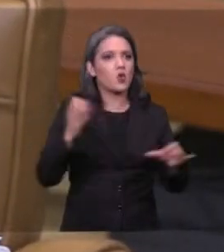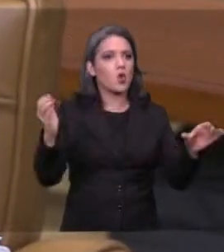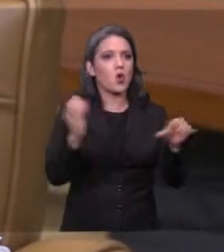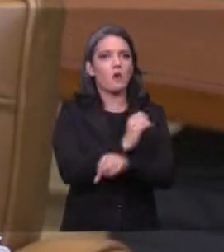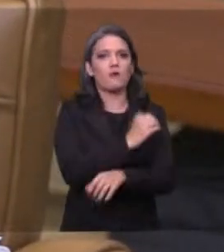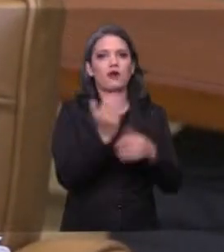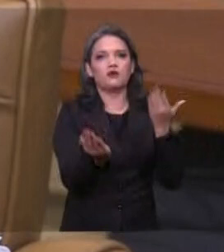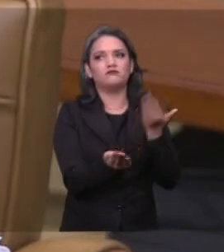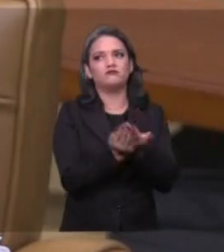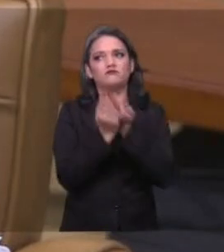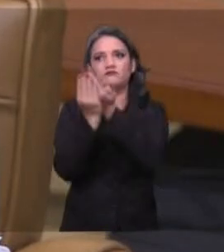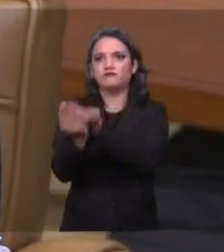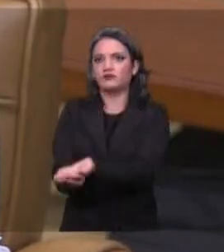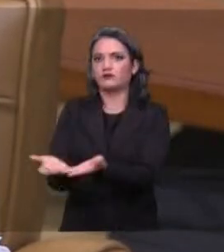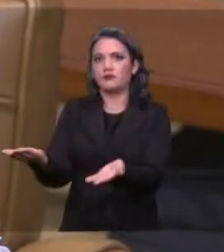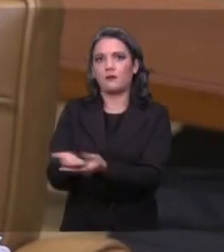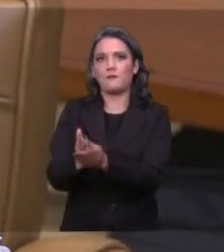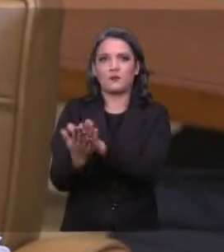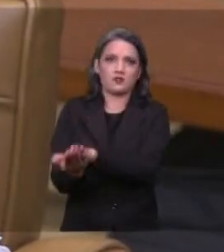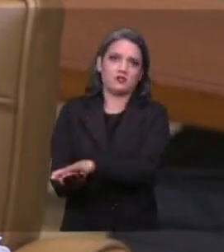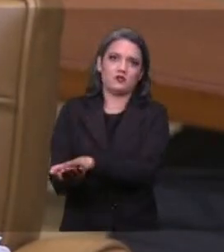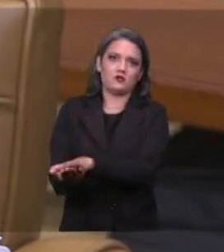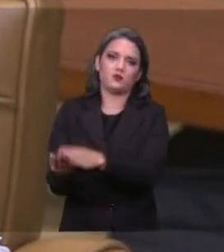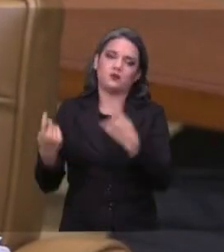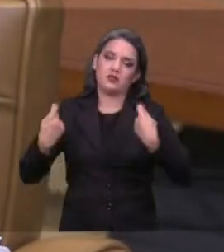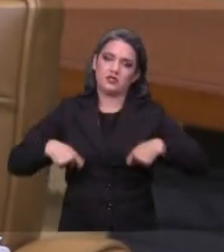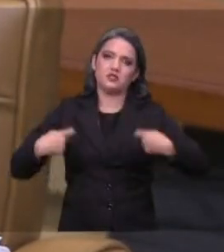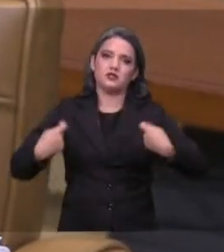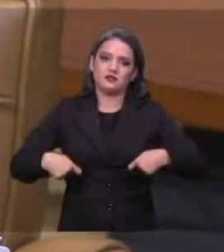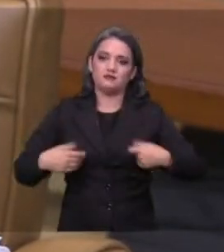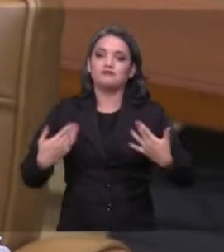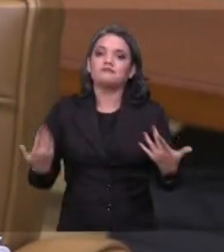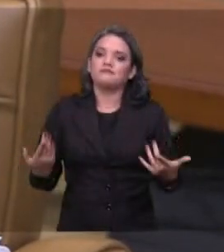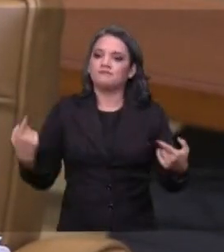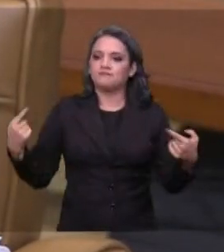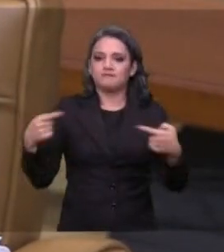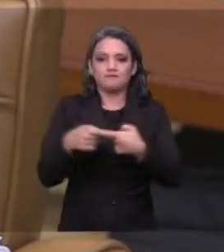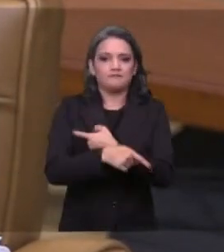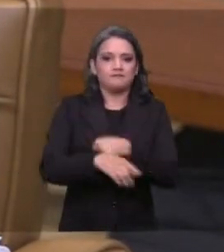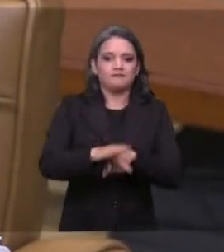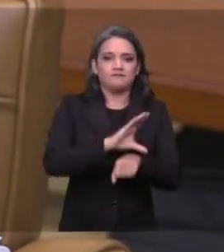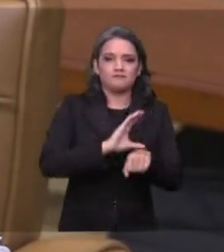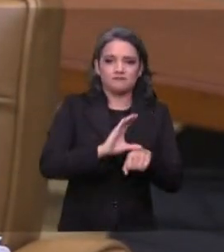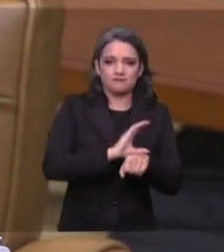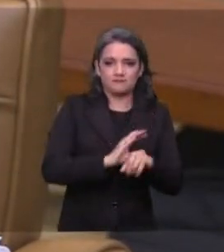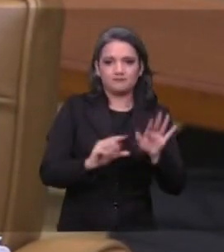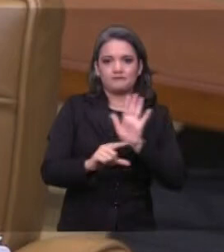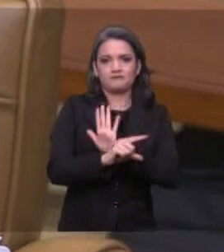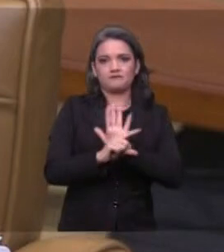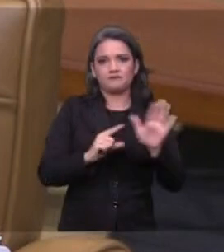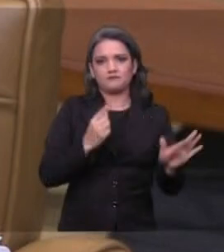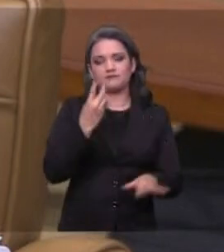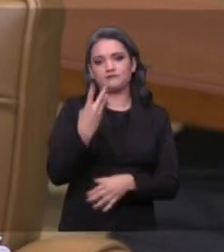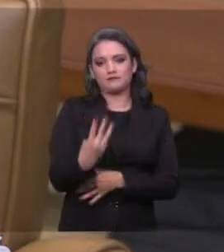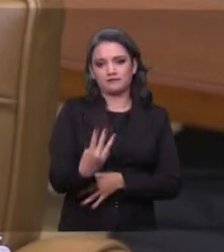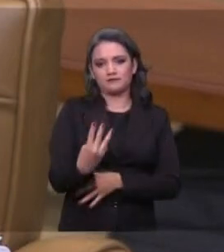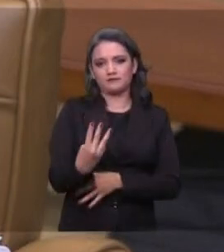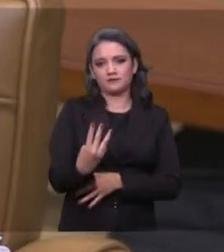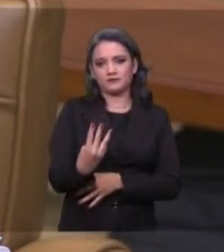deve acompanhá-la também. Então, declaro a inconstitucionalidade dos parágrafos 3º